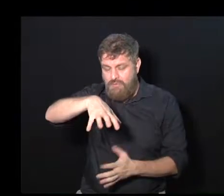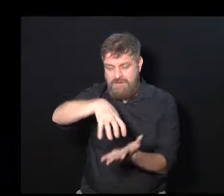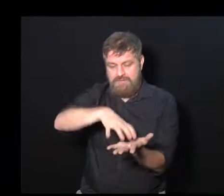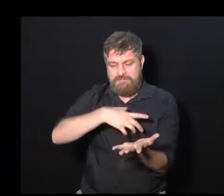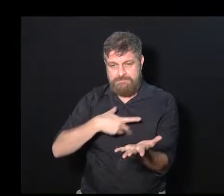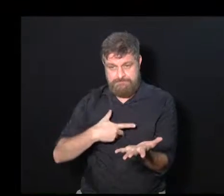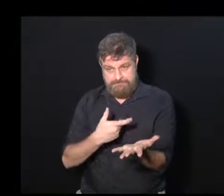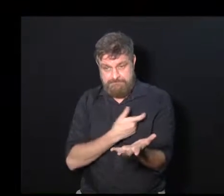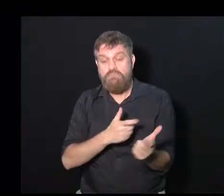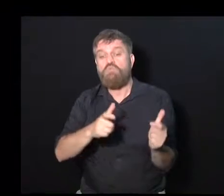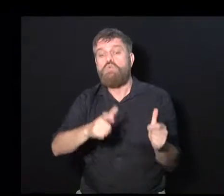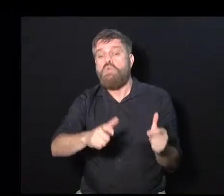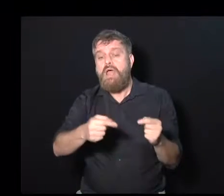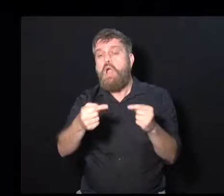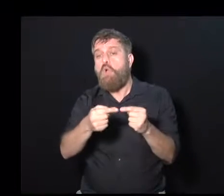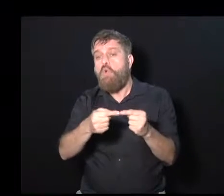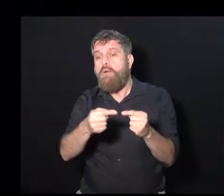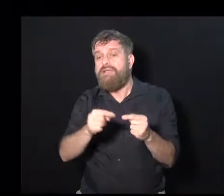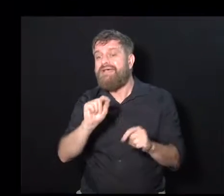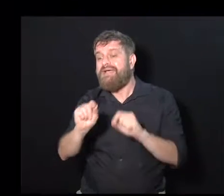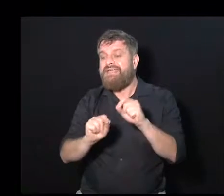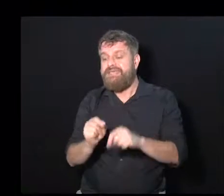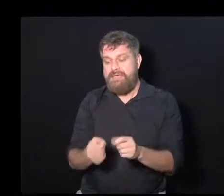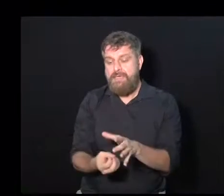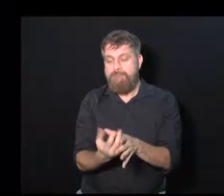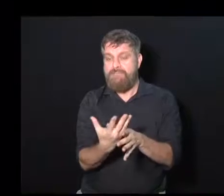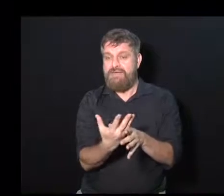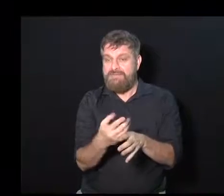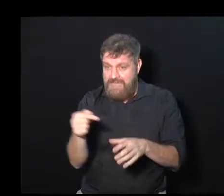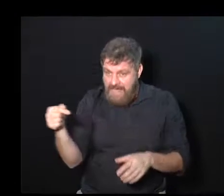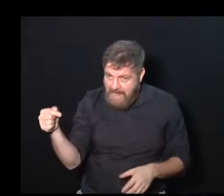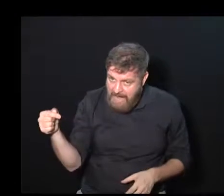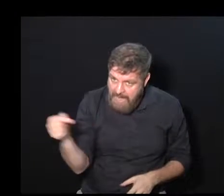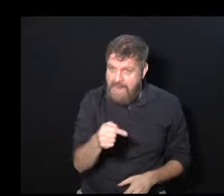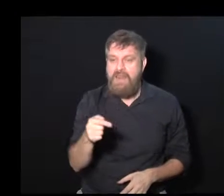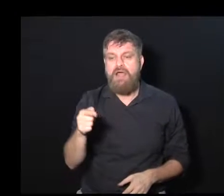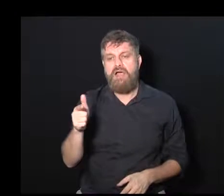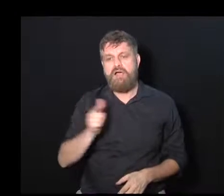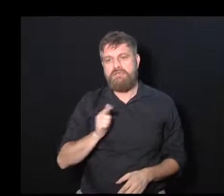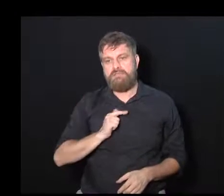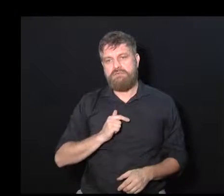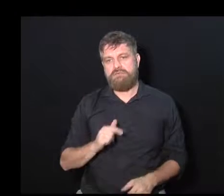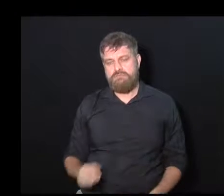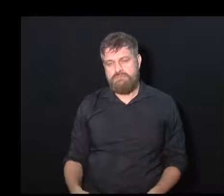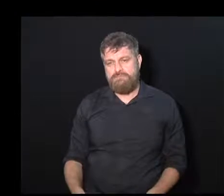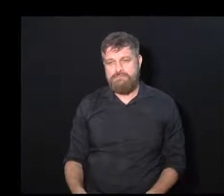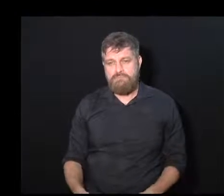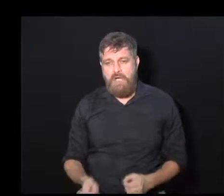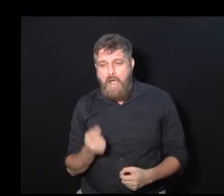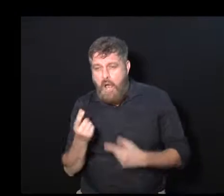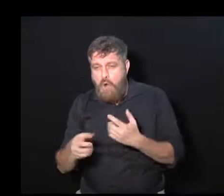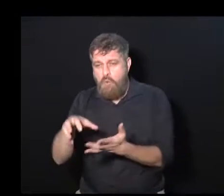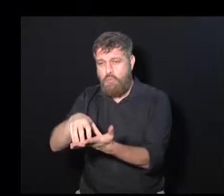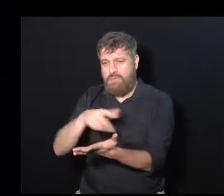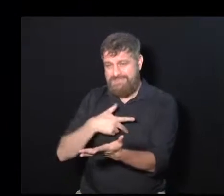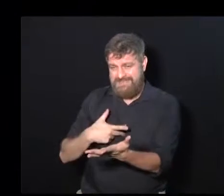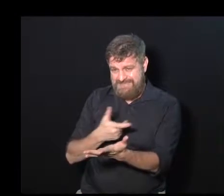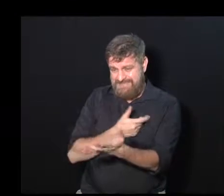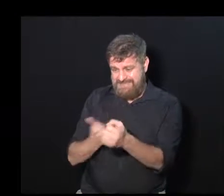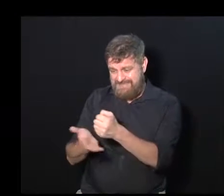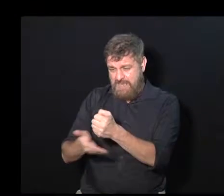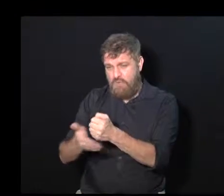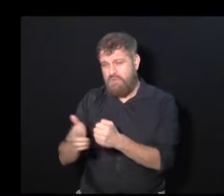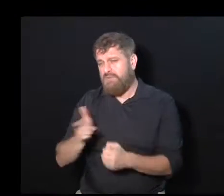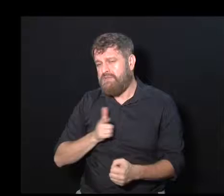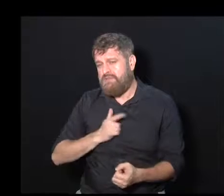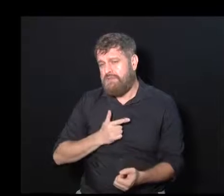inserida. E as plantas medicinais entram nessa linha. Então, tem algumas unidades básicas que ela